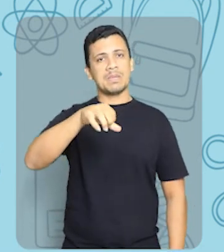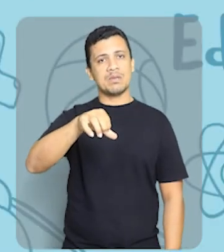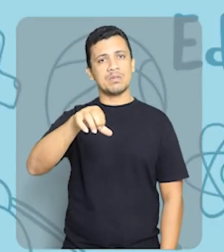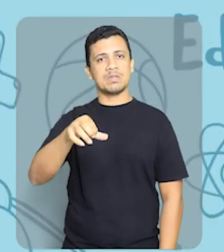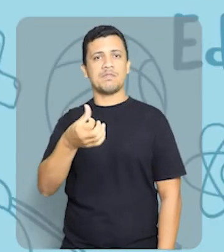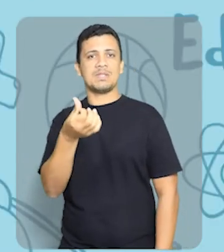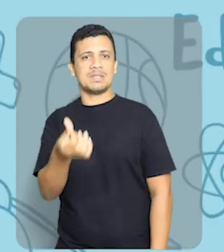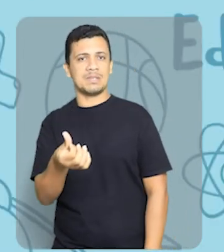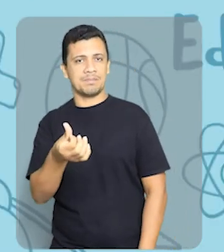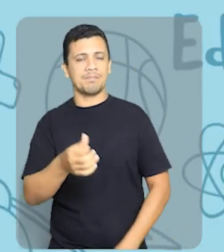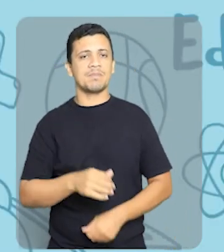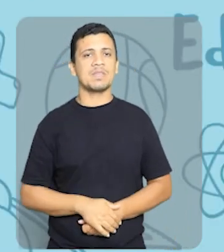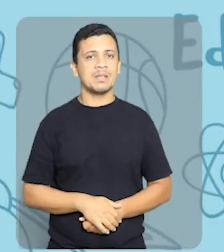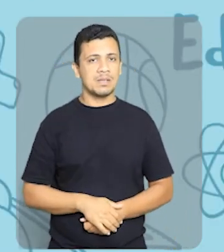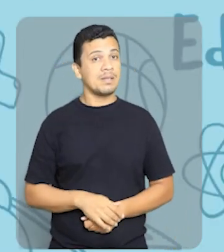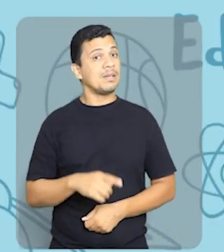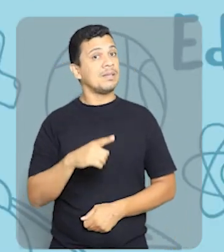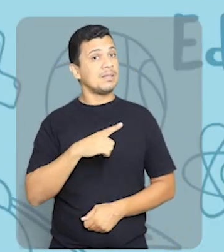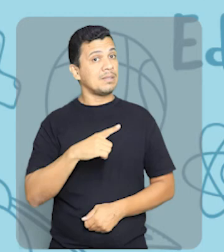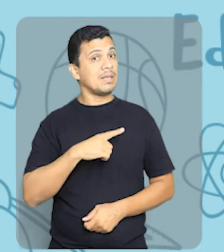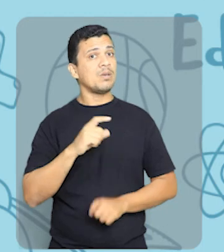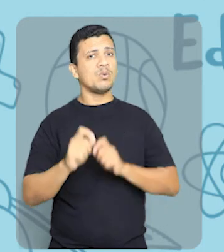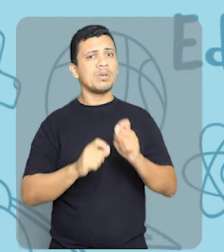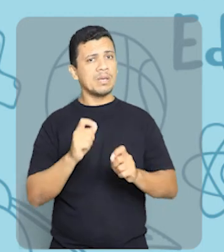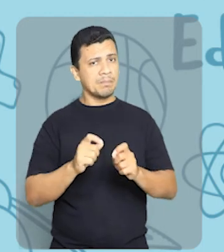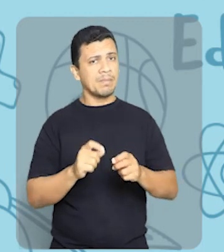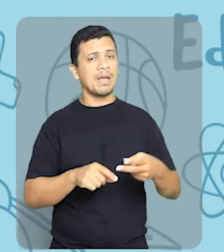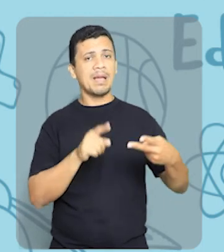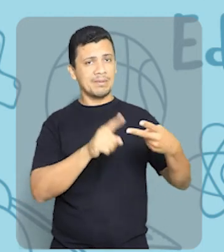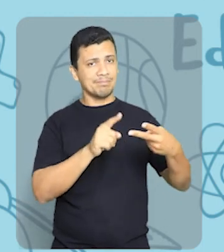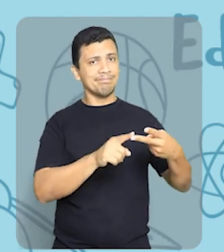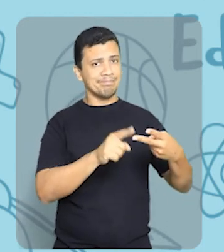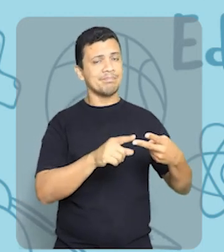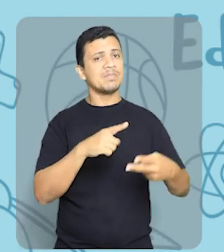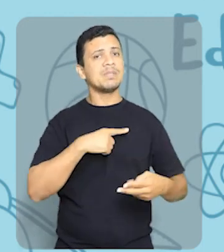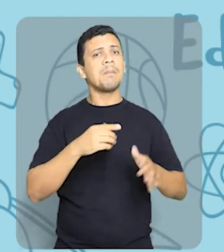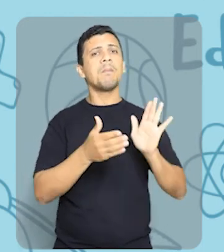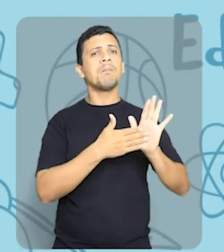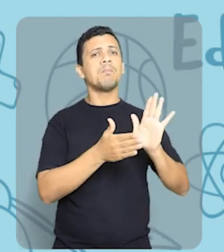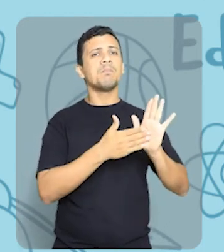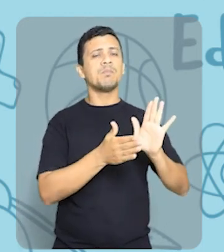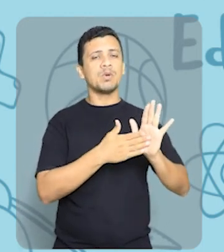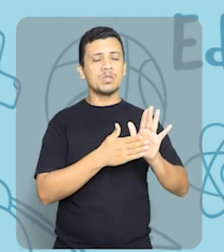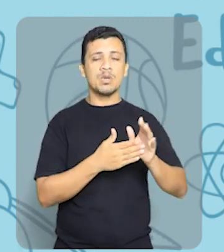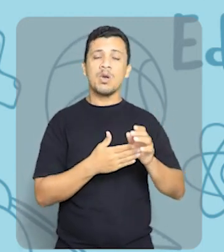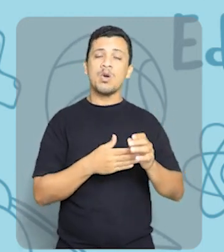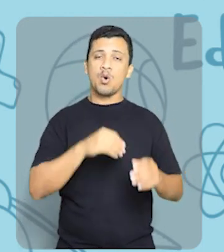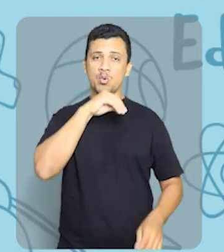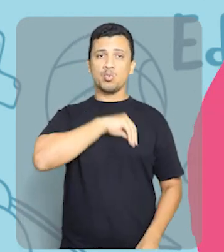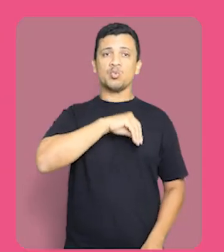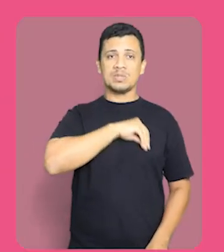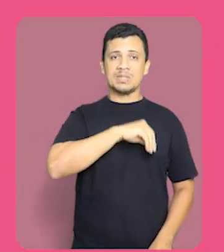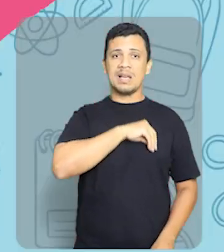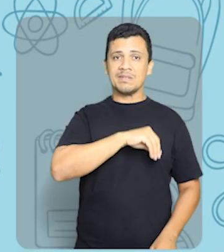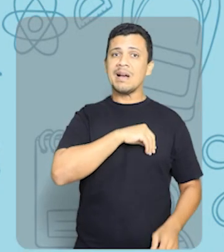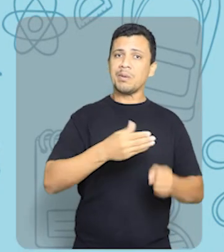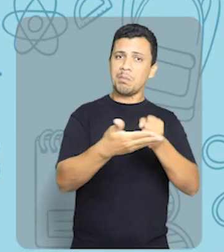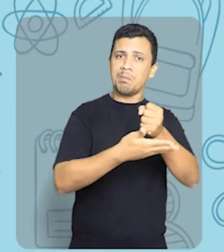1996. Nessa última, inclusive, Florestan Fernandes foi quem propôs um piso salarial para os